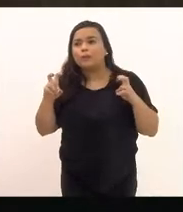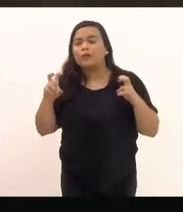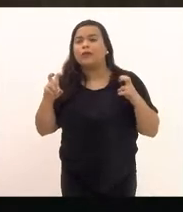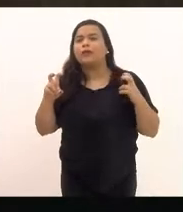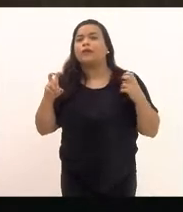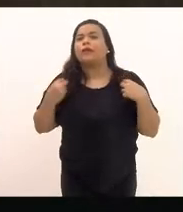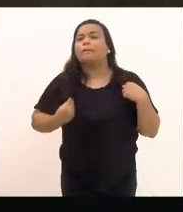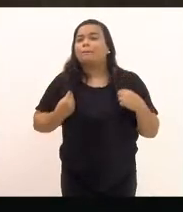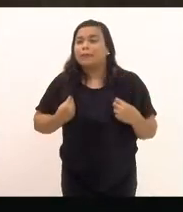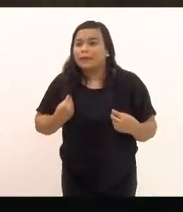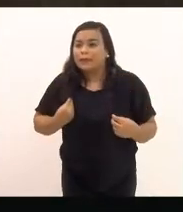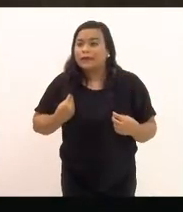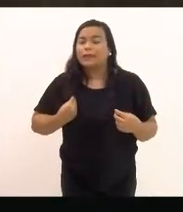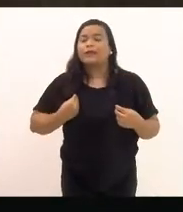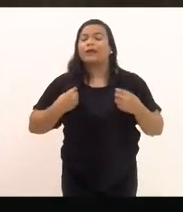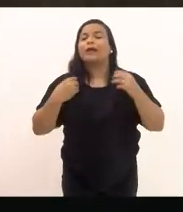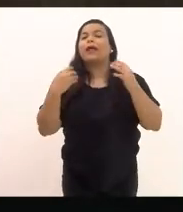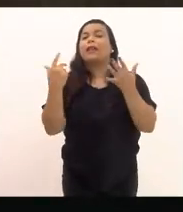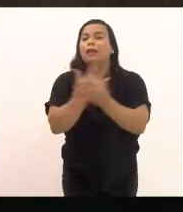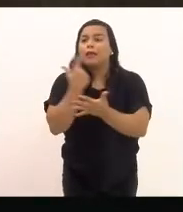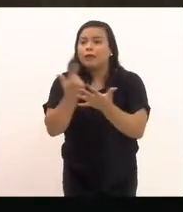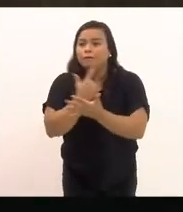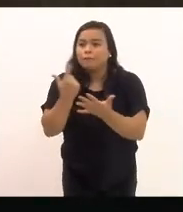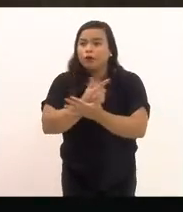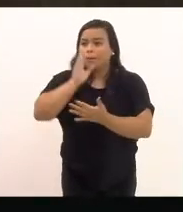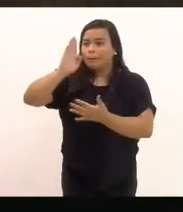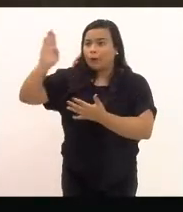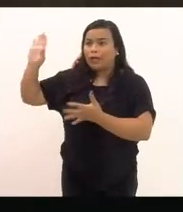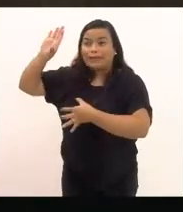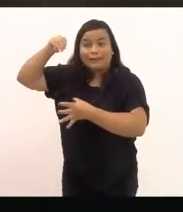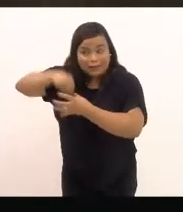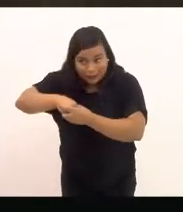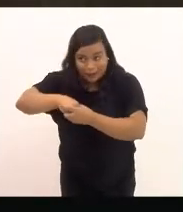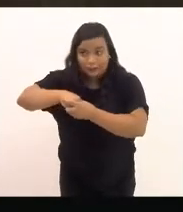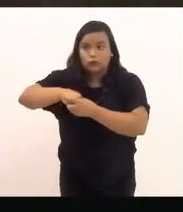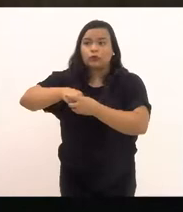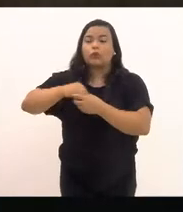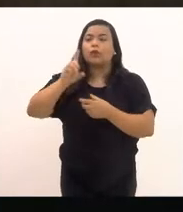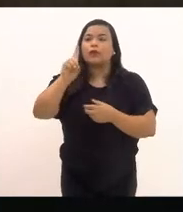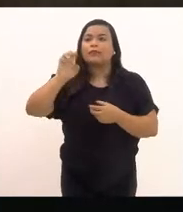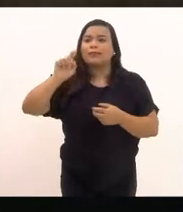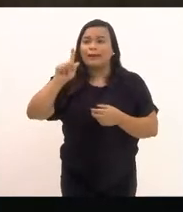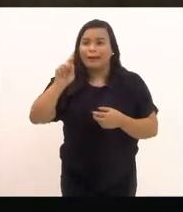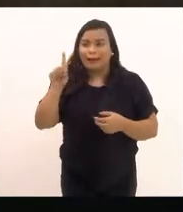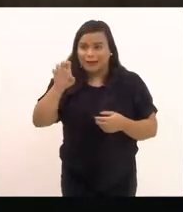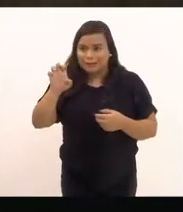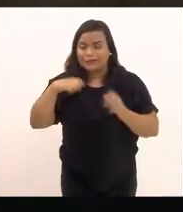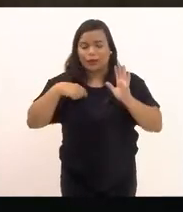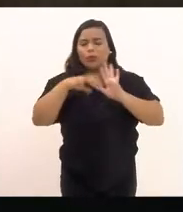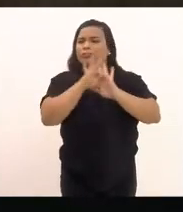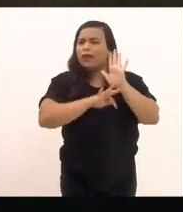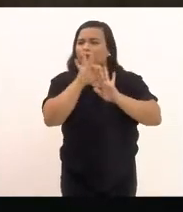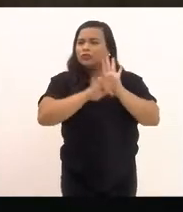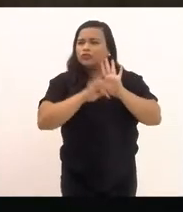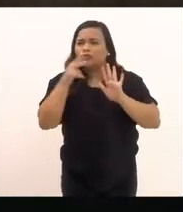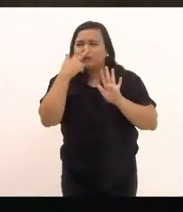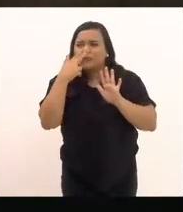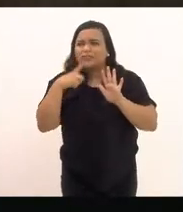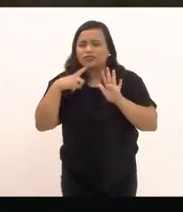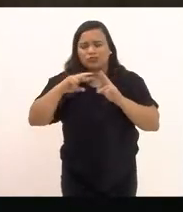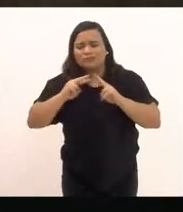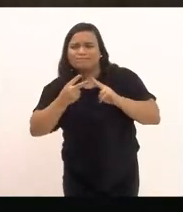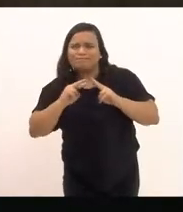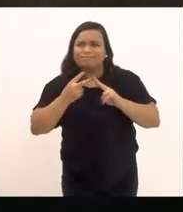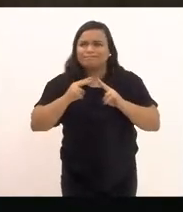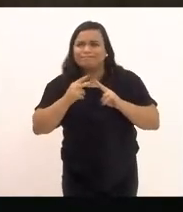à existência de bibliotecas nas unidades do Degase. O texto da lei ficou com uma ambiguidade, e agora,